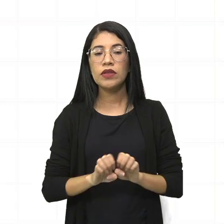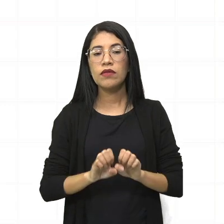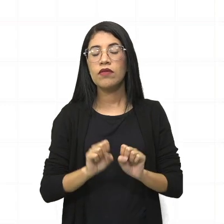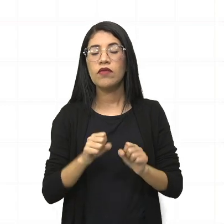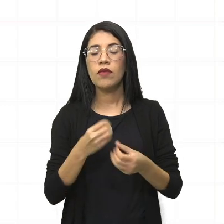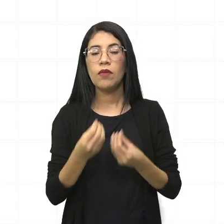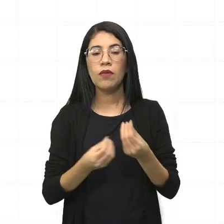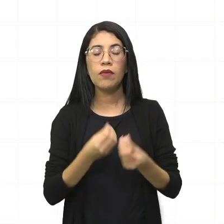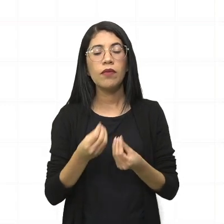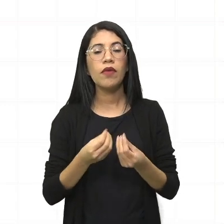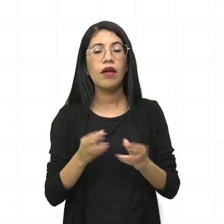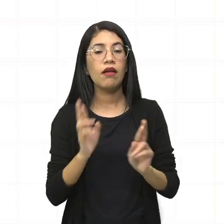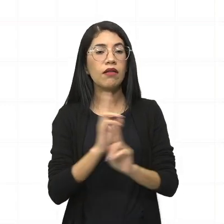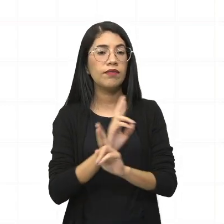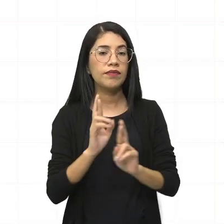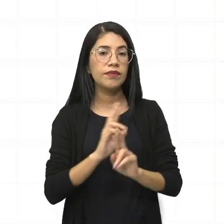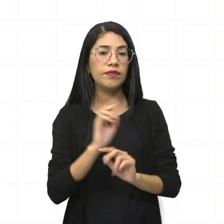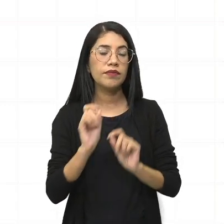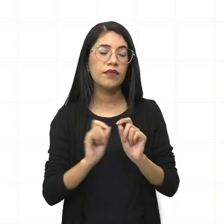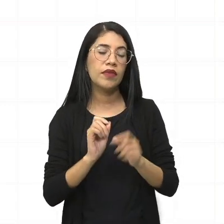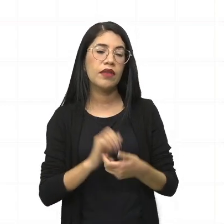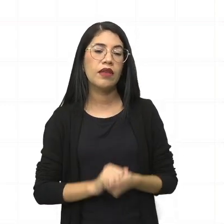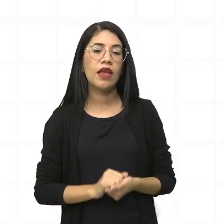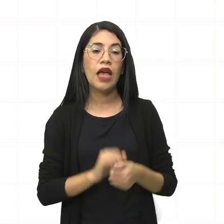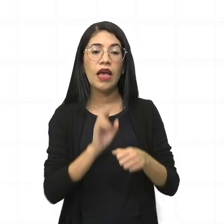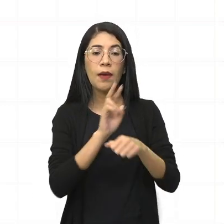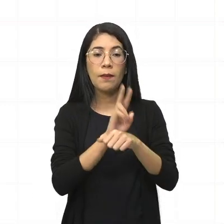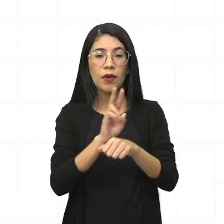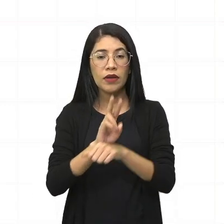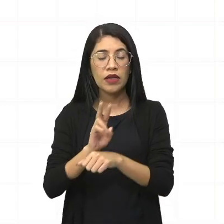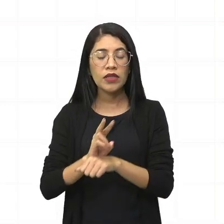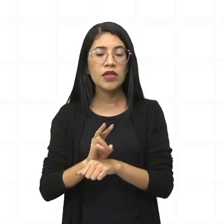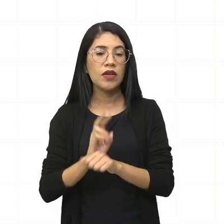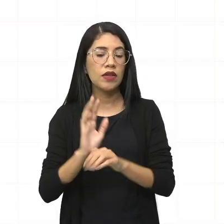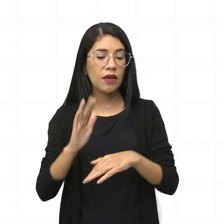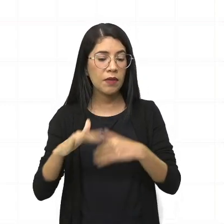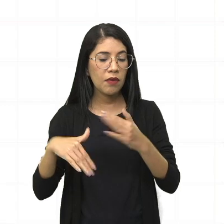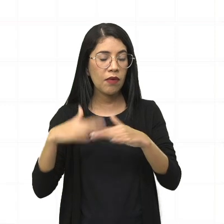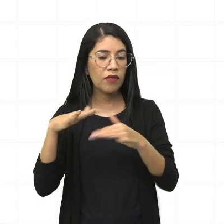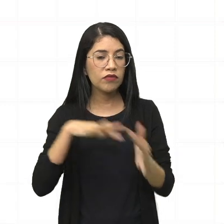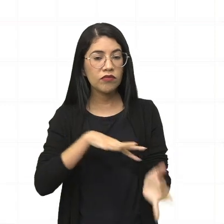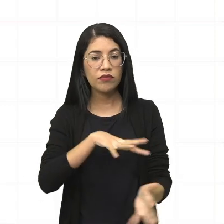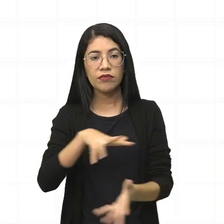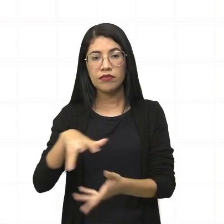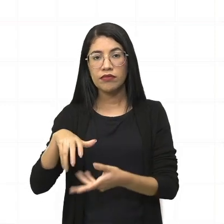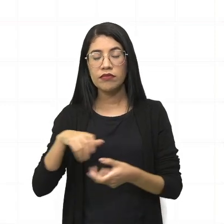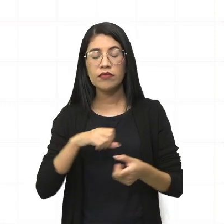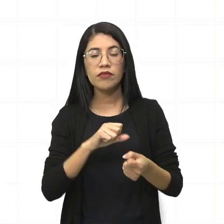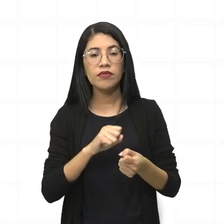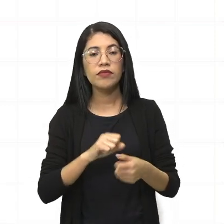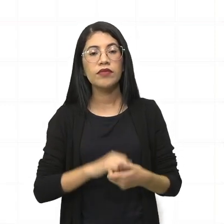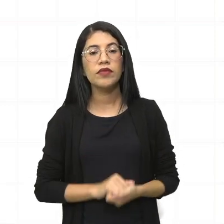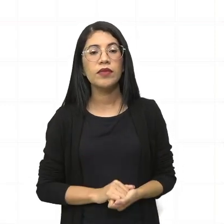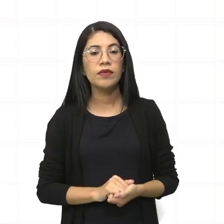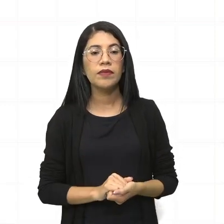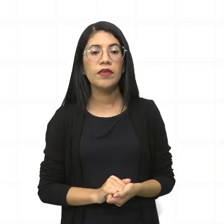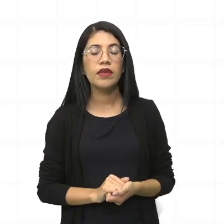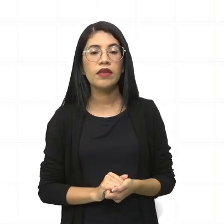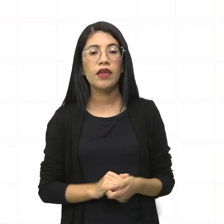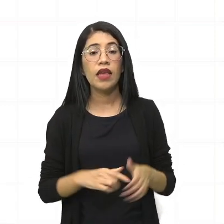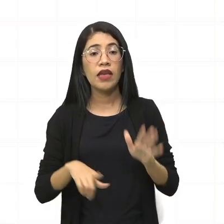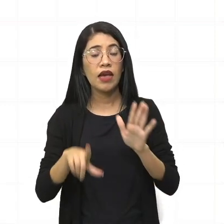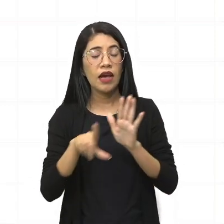né, relacionando a questão da conservação, do desenvolvimento sustentável, e ele foi criado aí a partir da